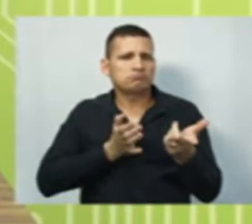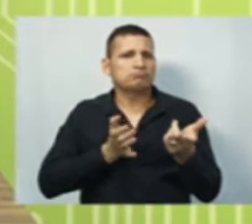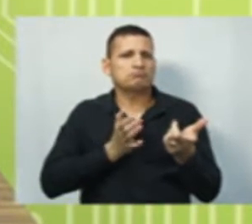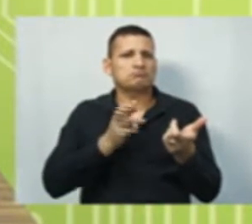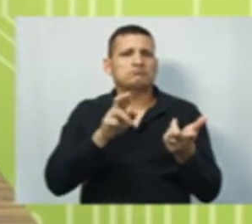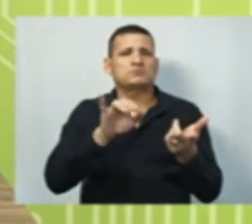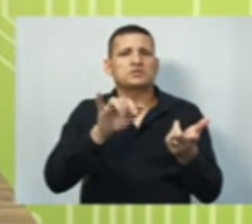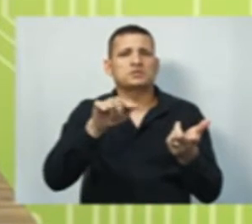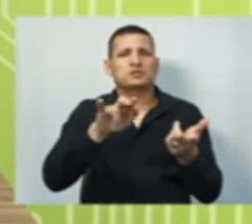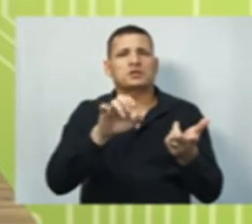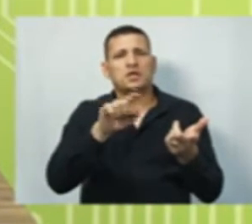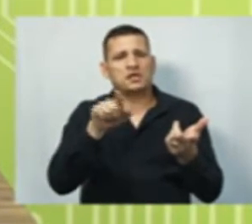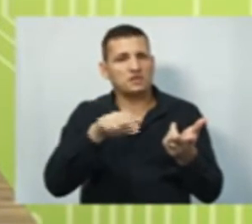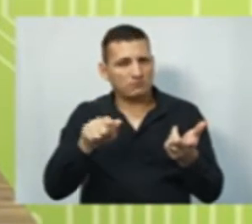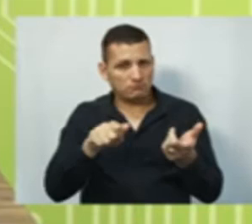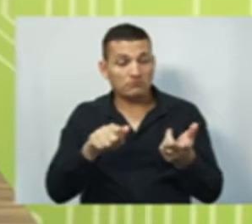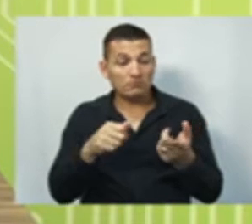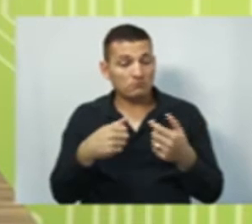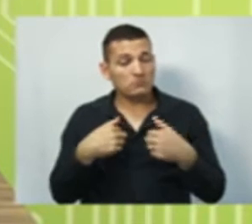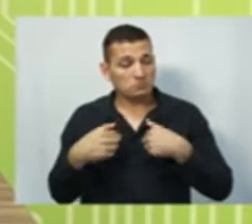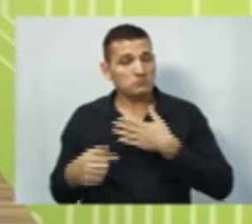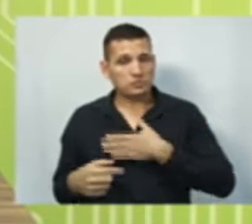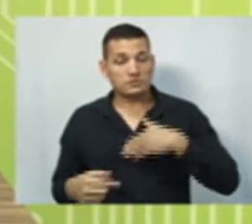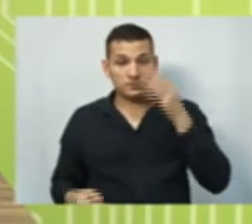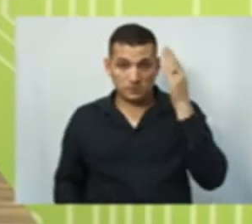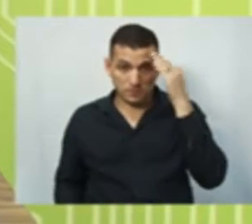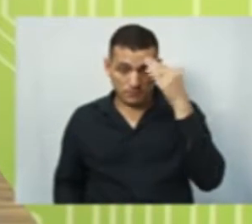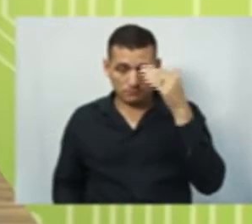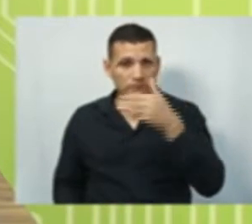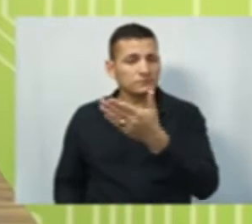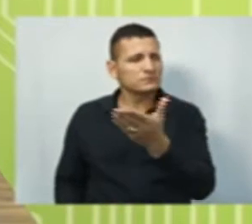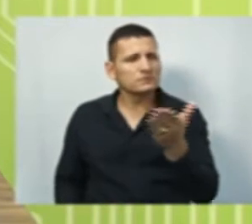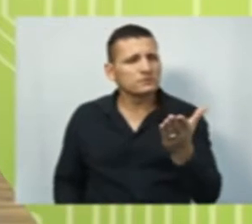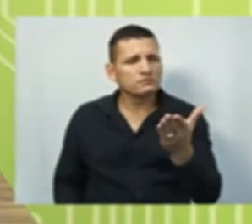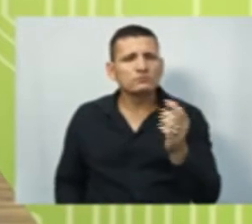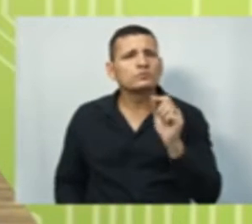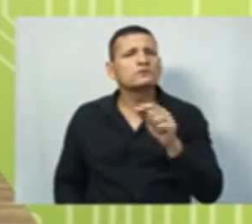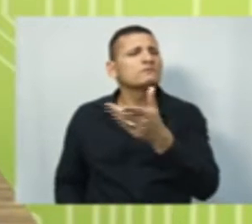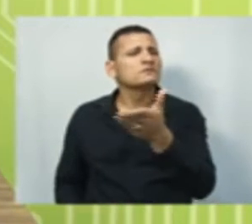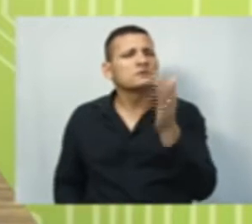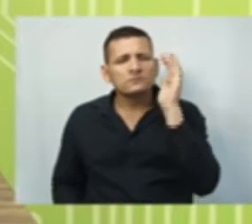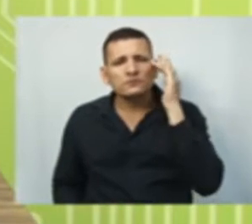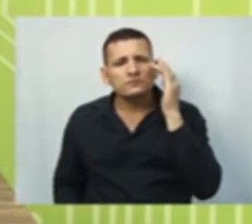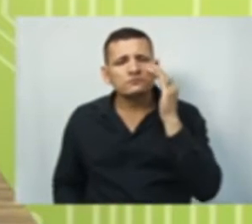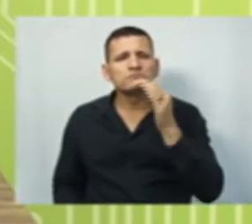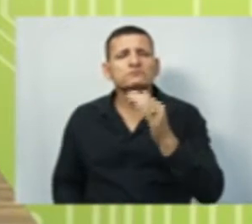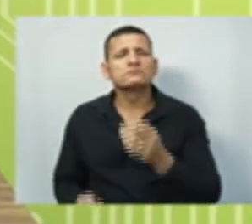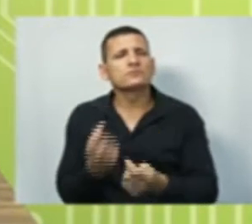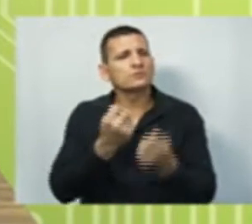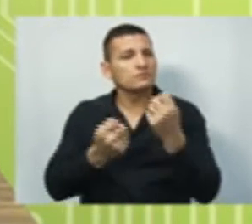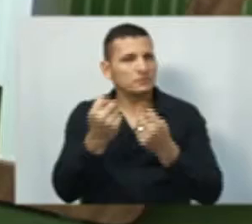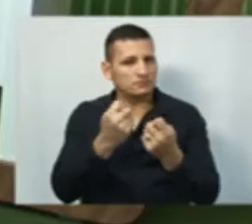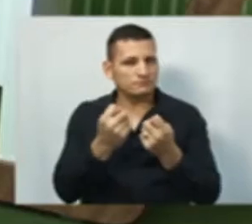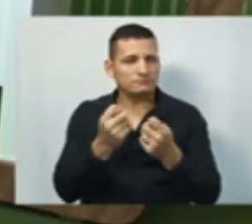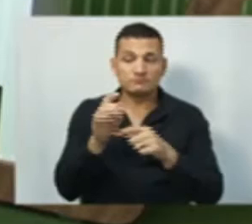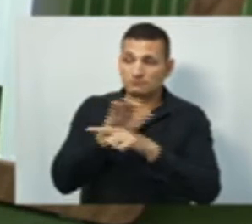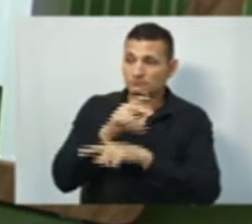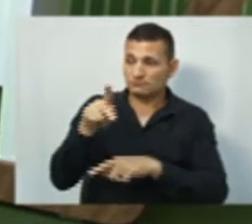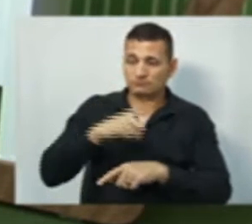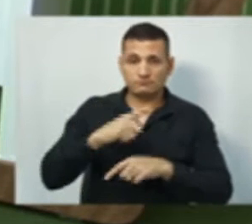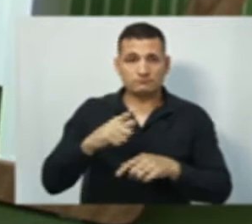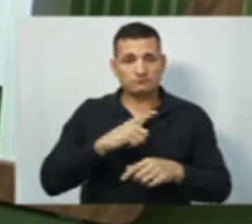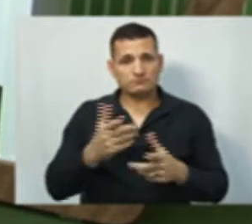E eu gostaria de saber de vocês, assim como a professora Leide propôs, o que você entende por economia. Professora, temos alguma resposta?